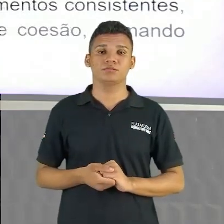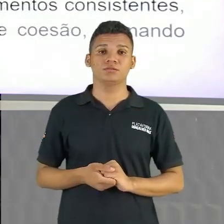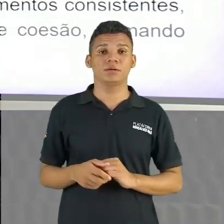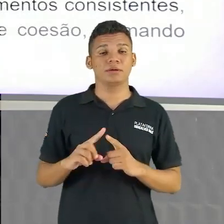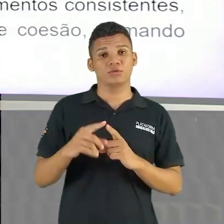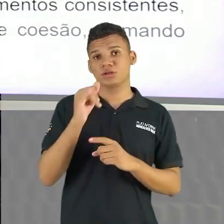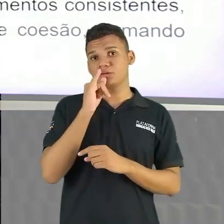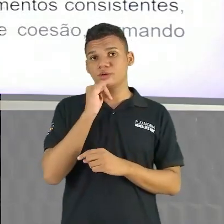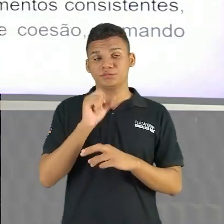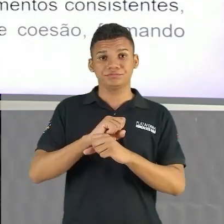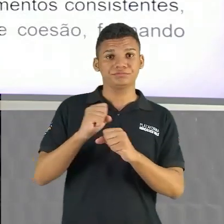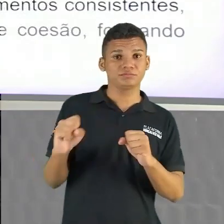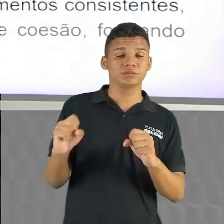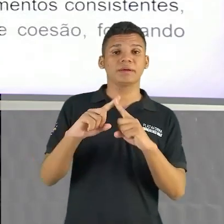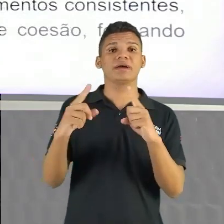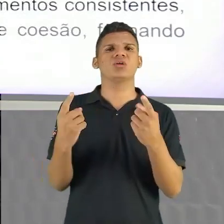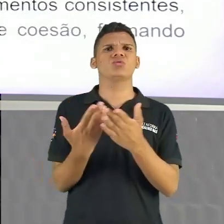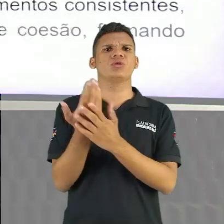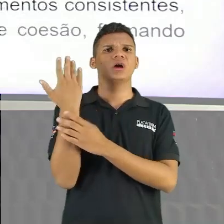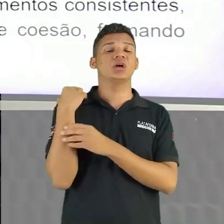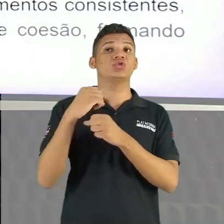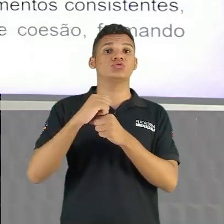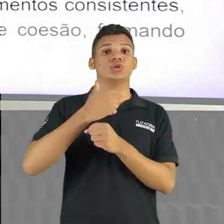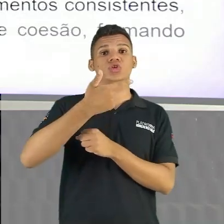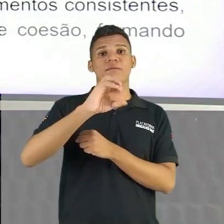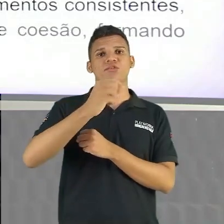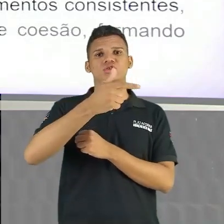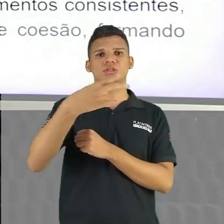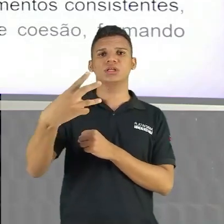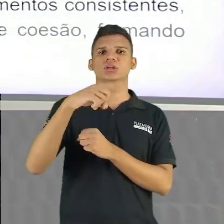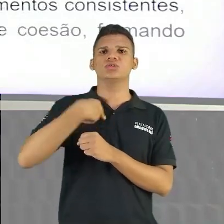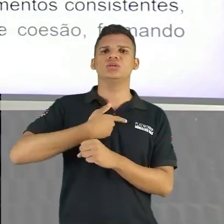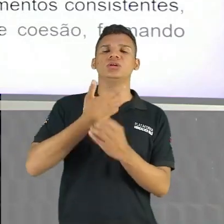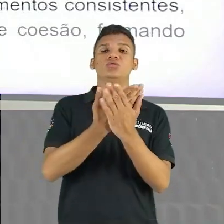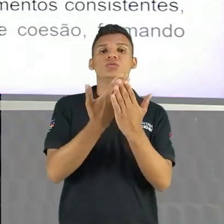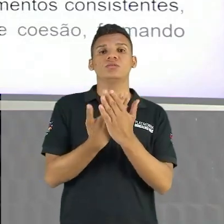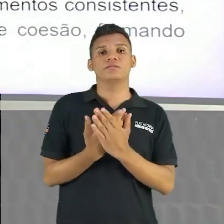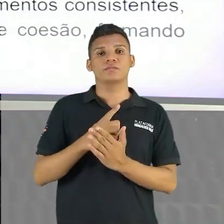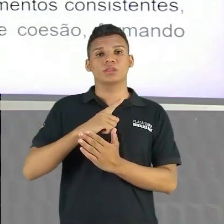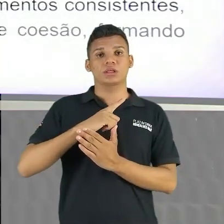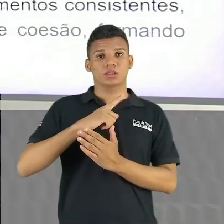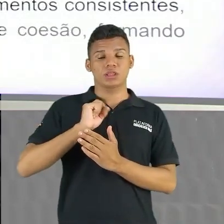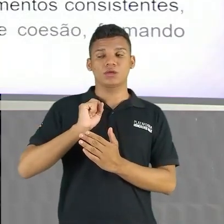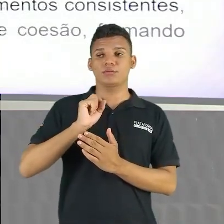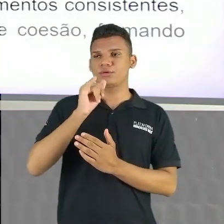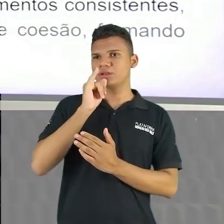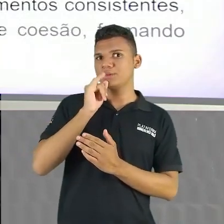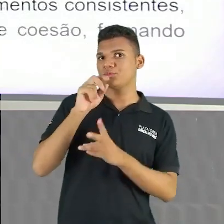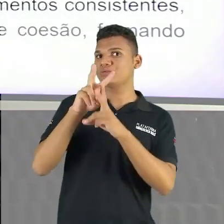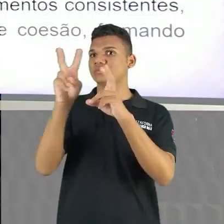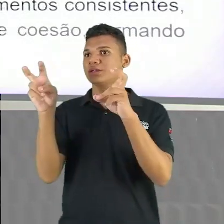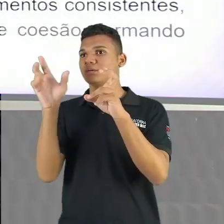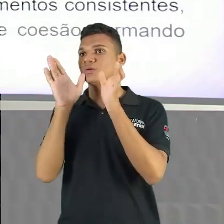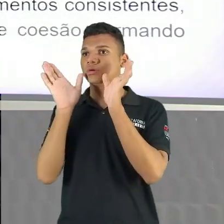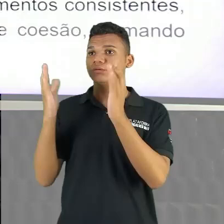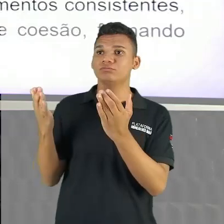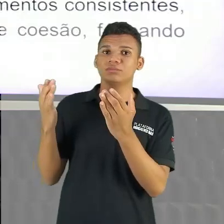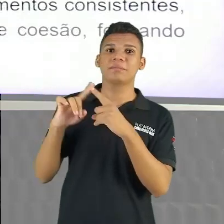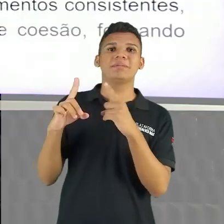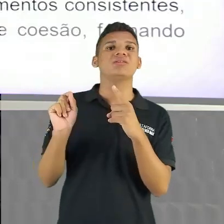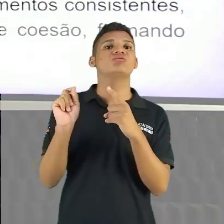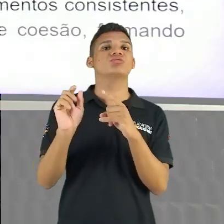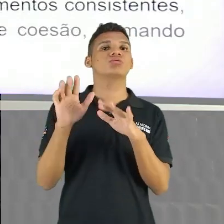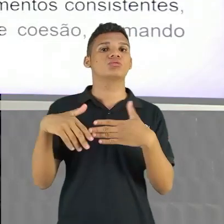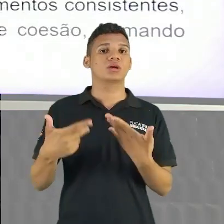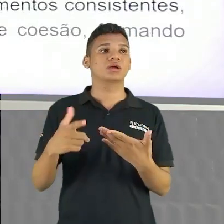tudo bem no Enem do ano passado em 2023 nós trabalhamos apenas uma parte de um assunto que é maior que assunto é